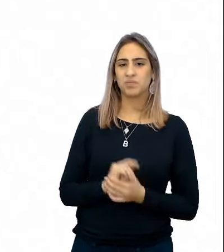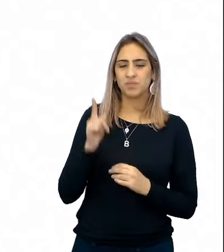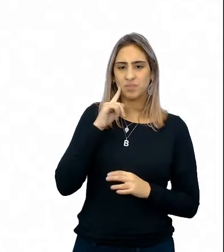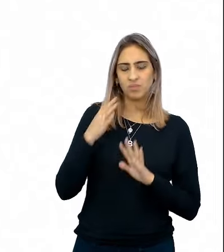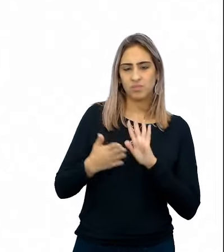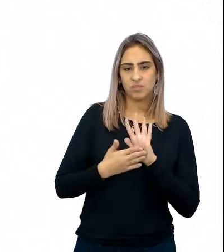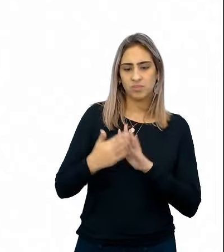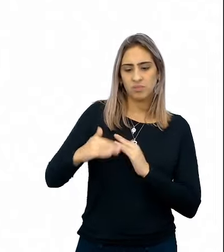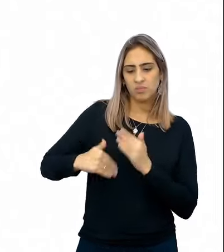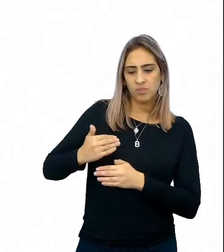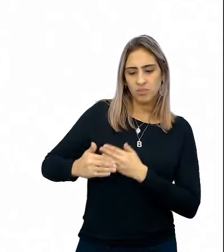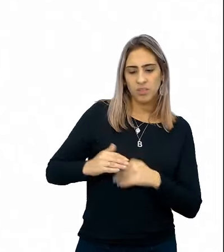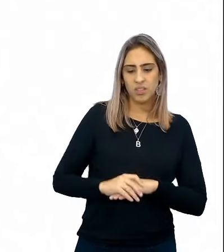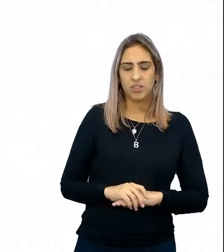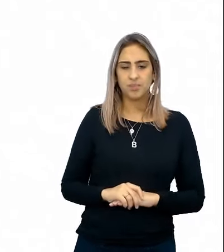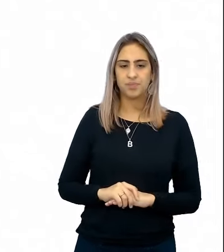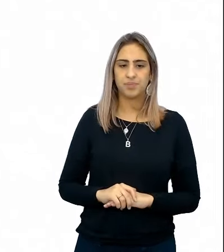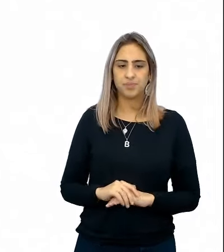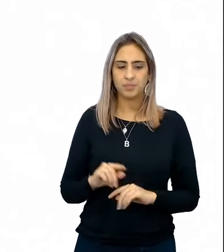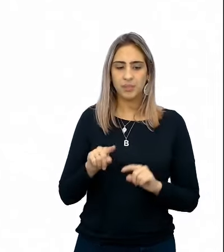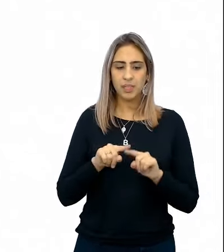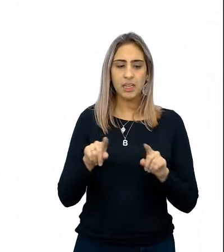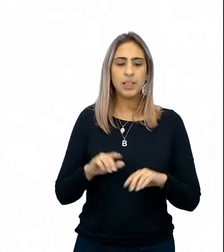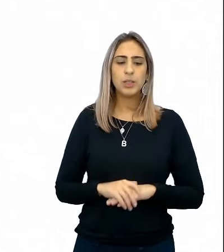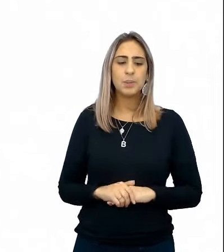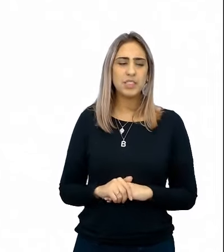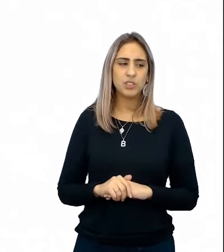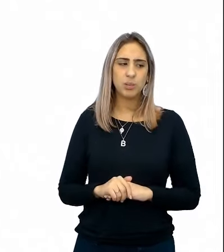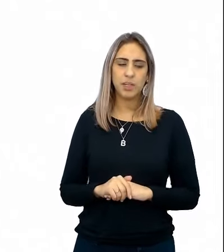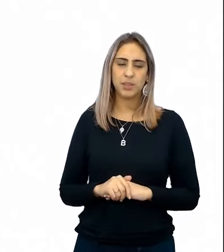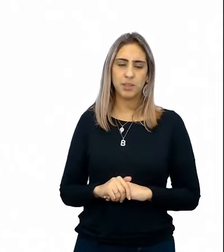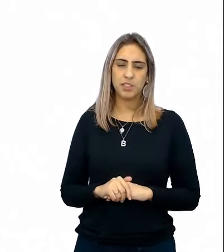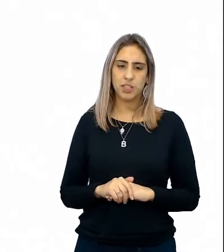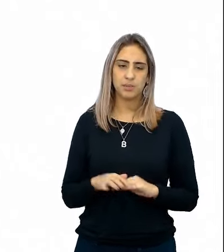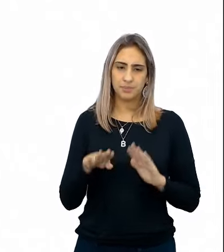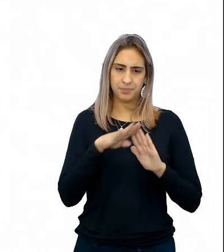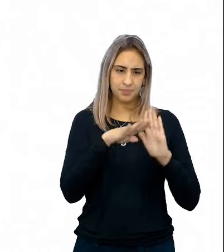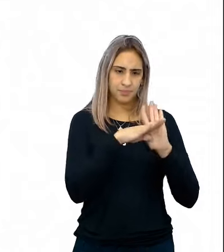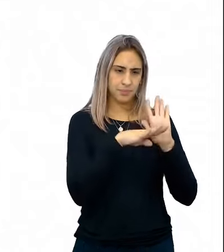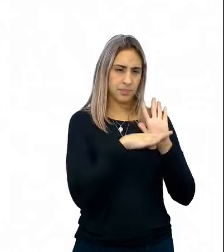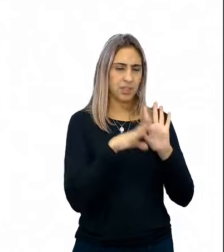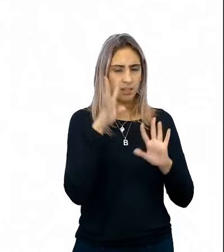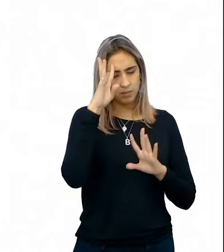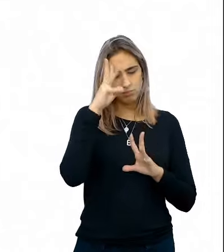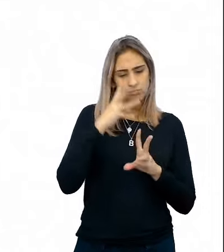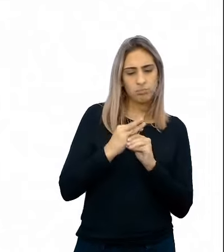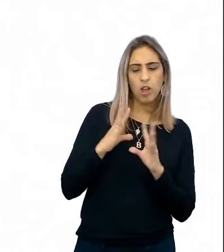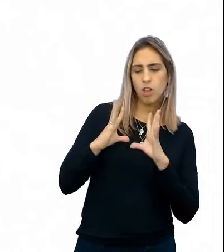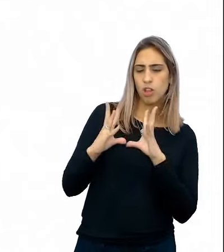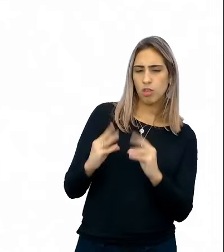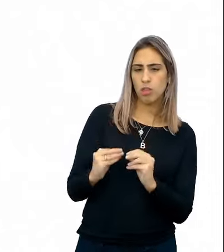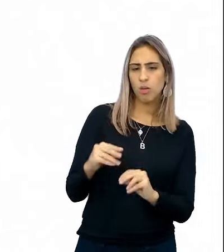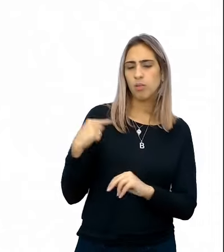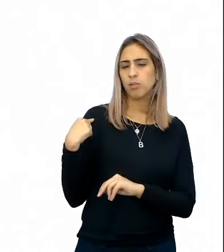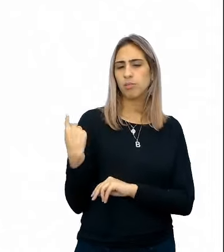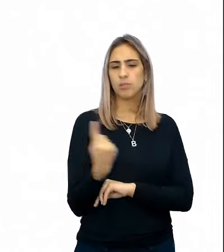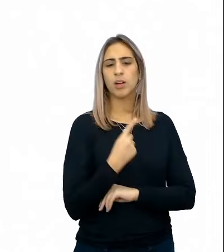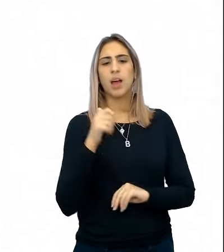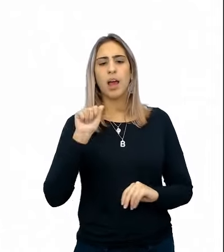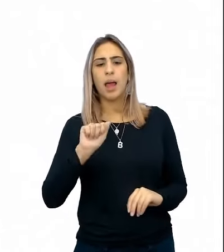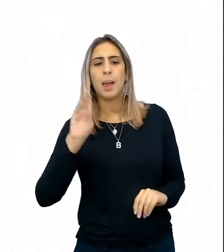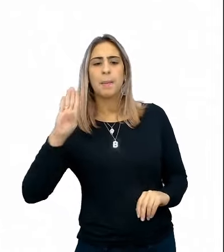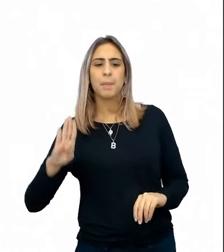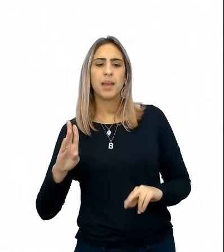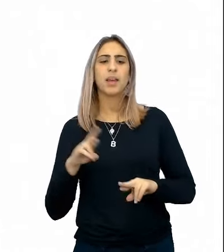que tem 11 quadras, eles vão precisar chegar à contagem exata. Nos itens A e B,